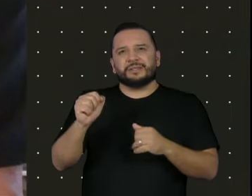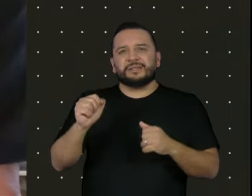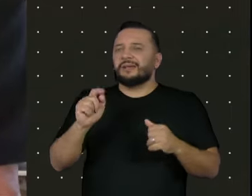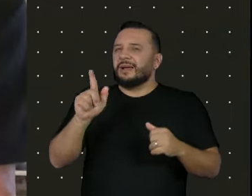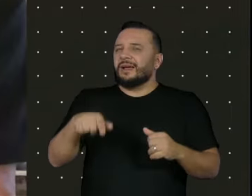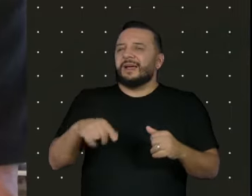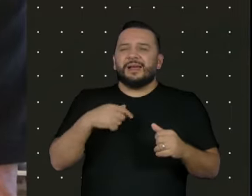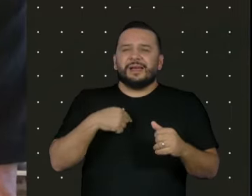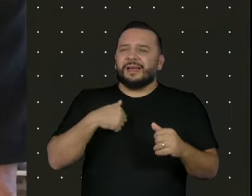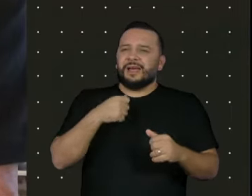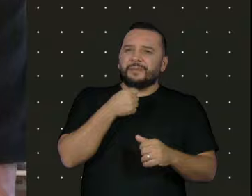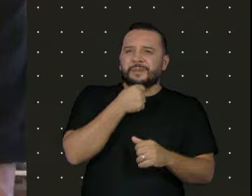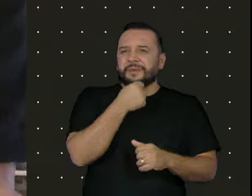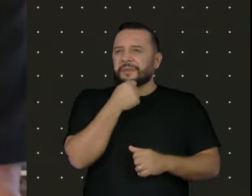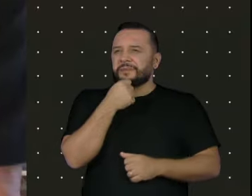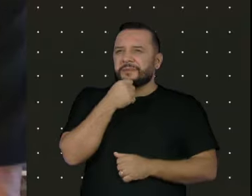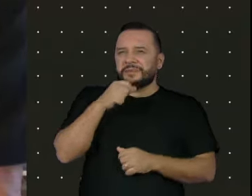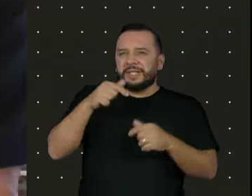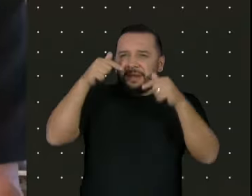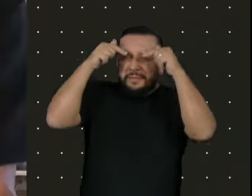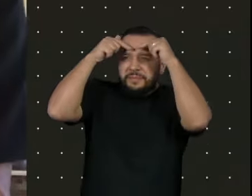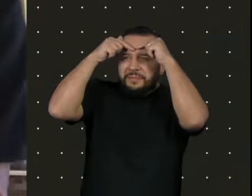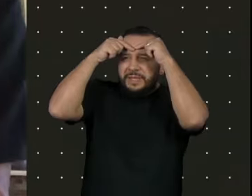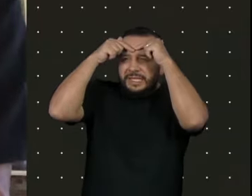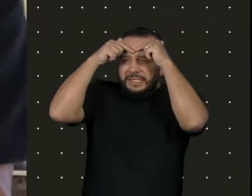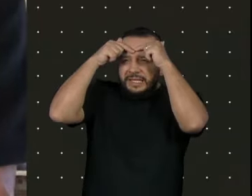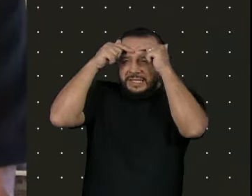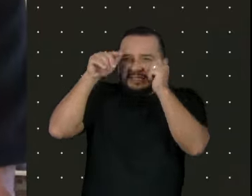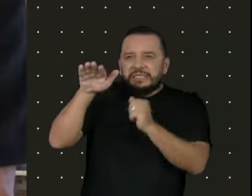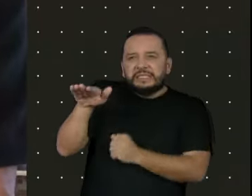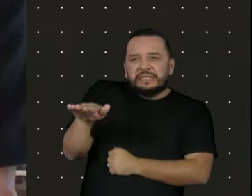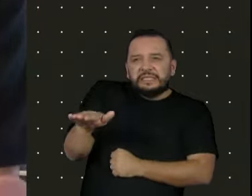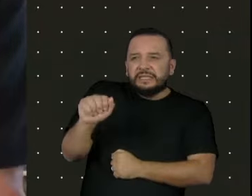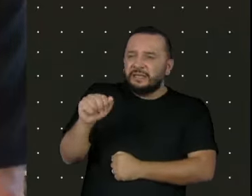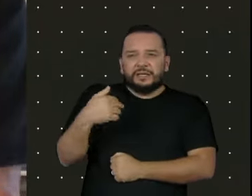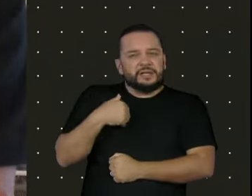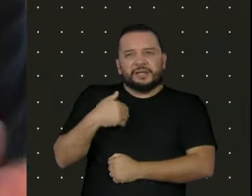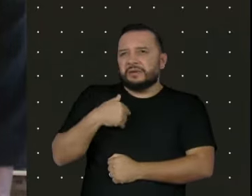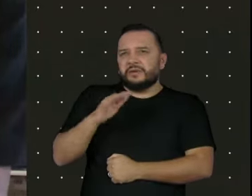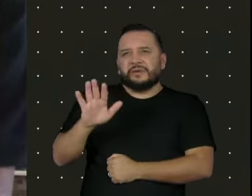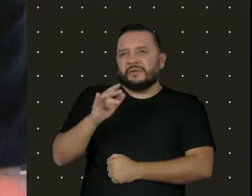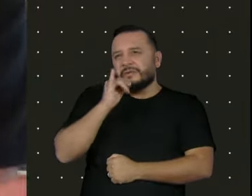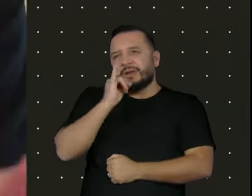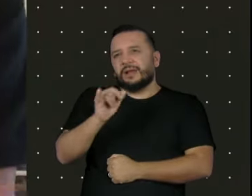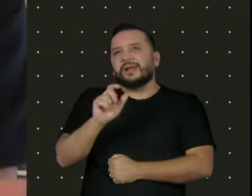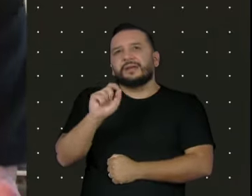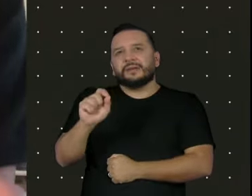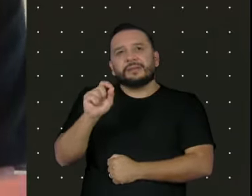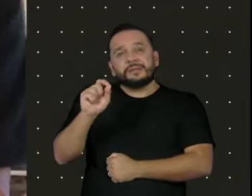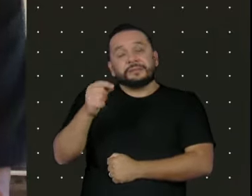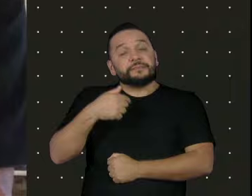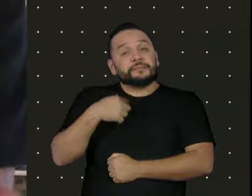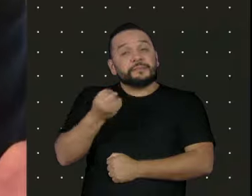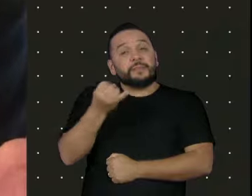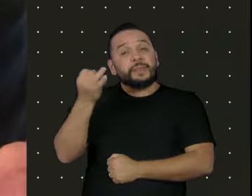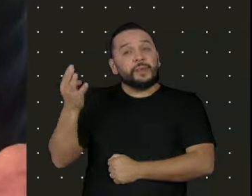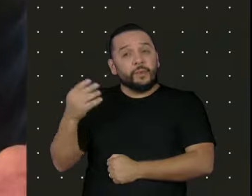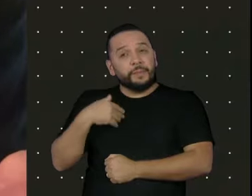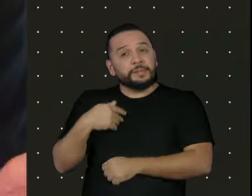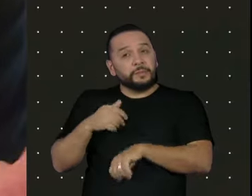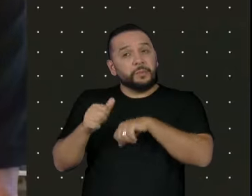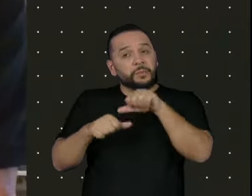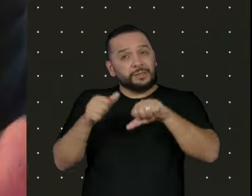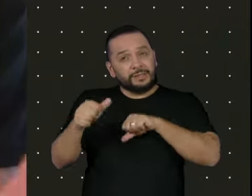extraordinária. Imagine, princesinha do baião. Foi aí que eu pedi para, nas mudanças algumas que nós